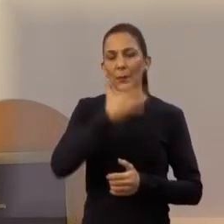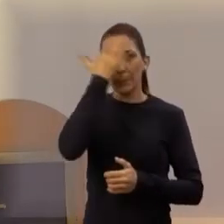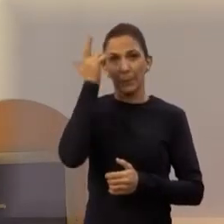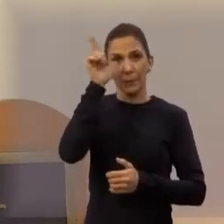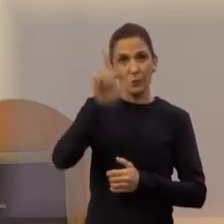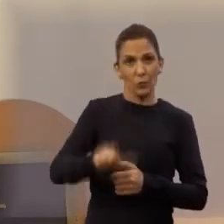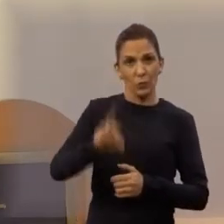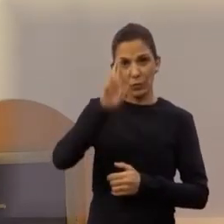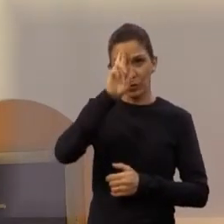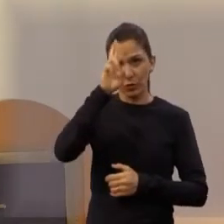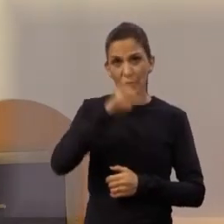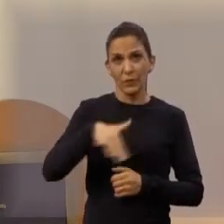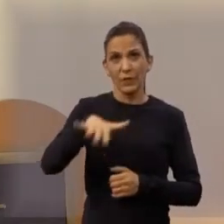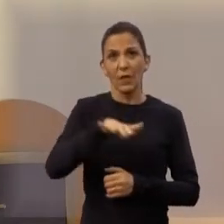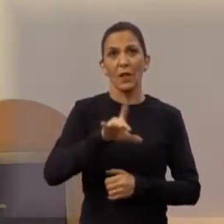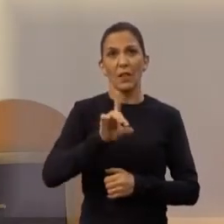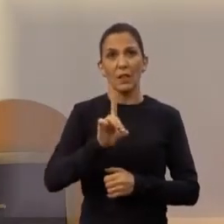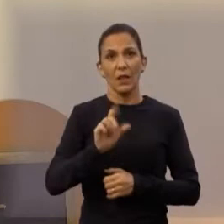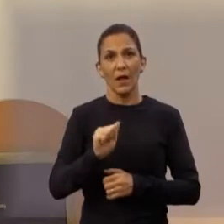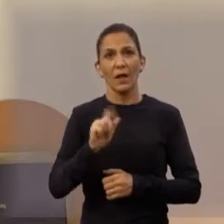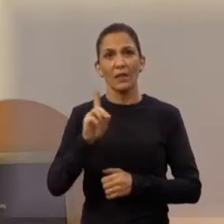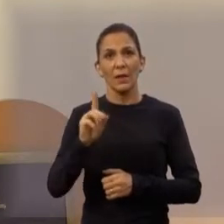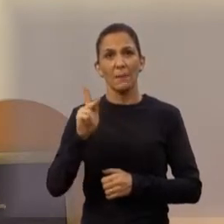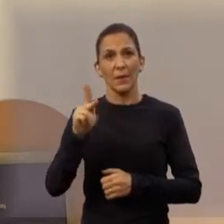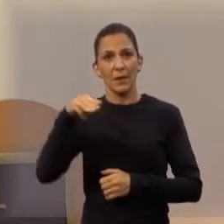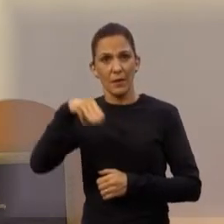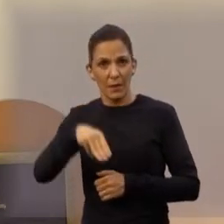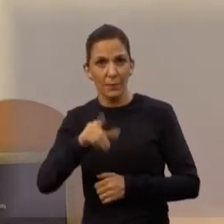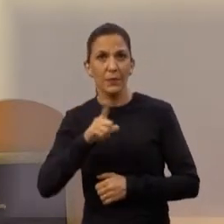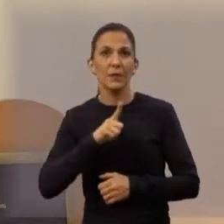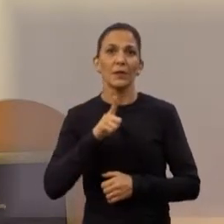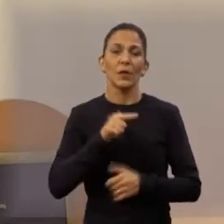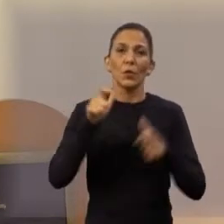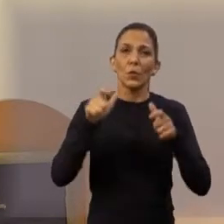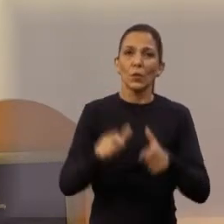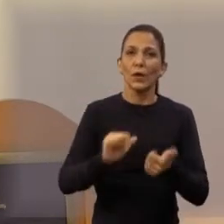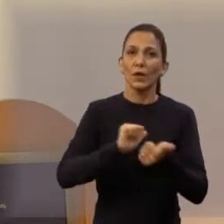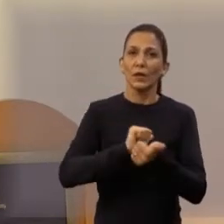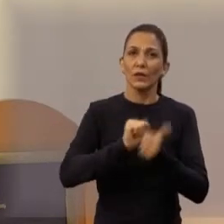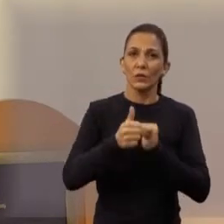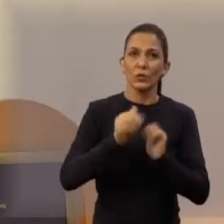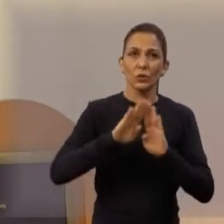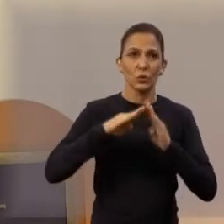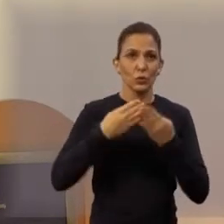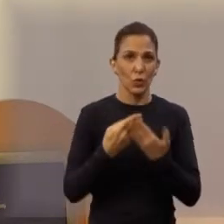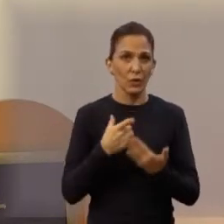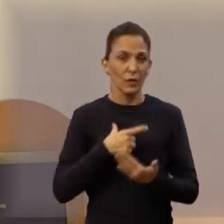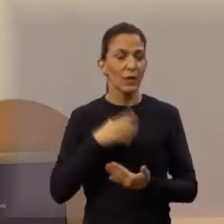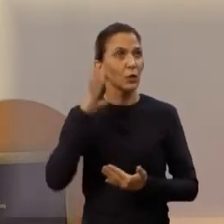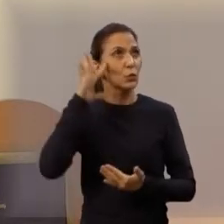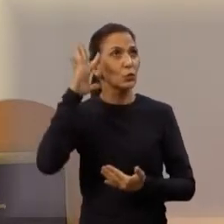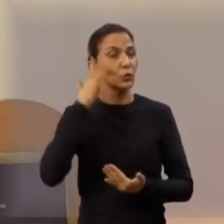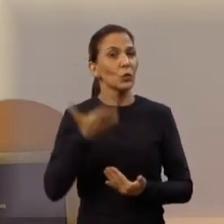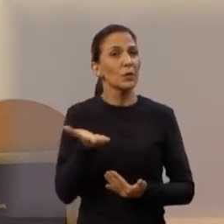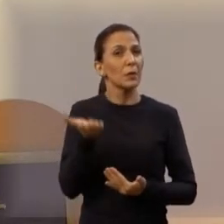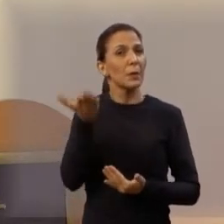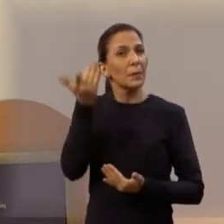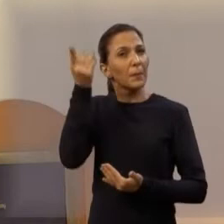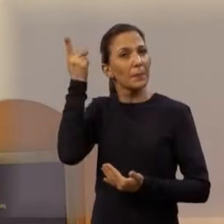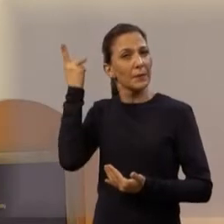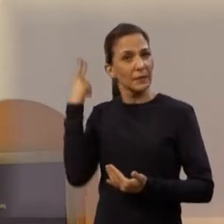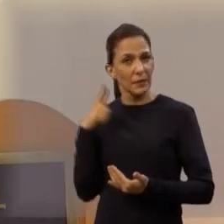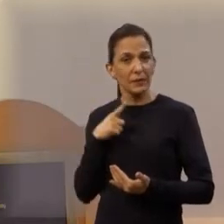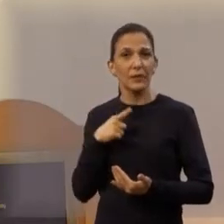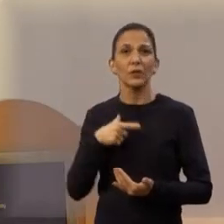Silva Franco chefe Regional da DPM Araraquara local onde está sendo realizada a escolinha e que era um antigo sonho que só